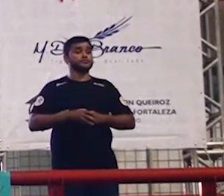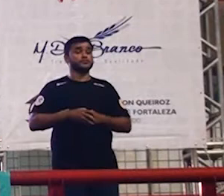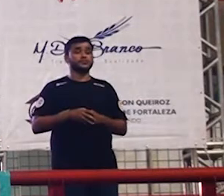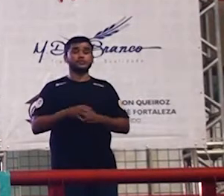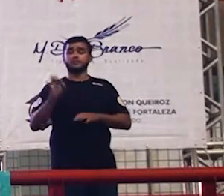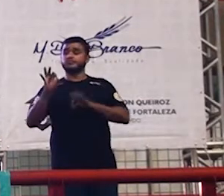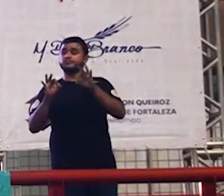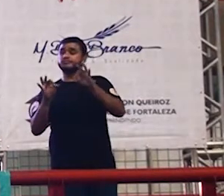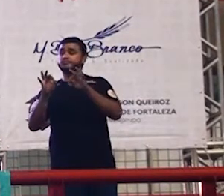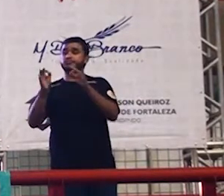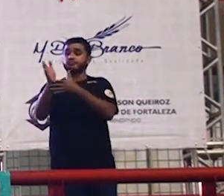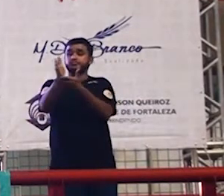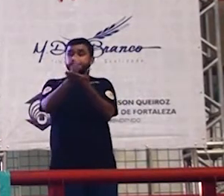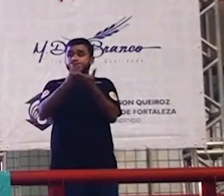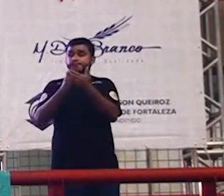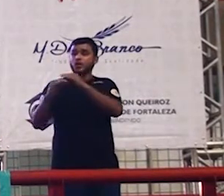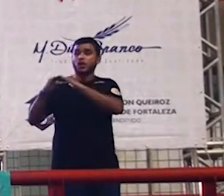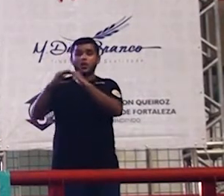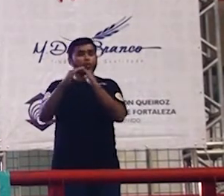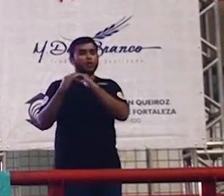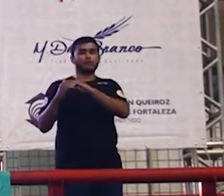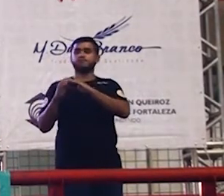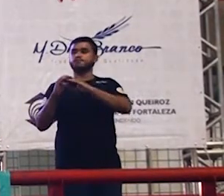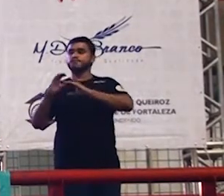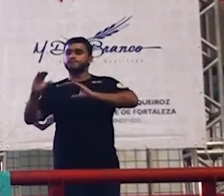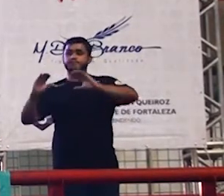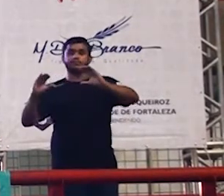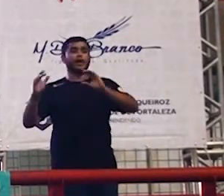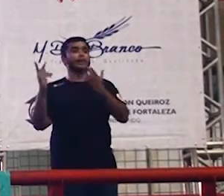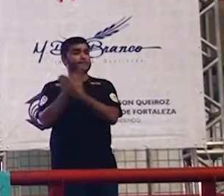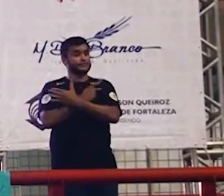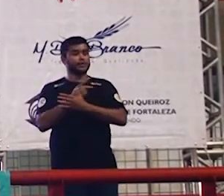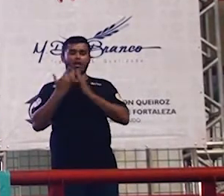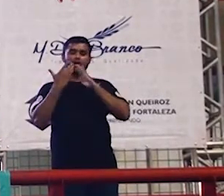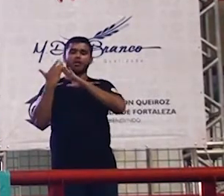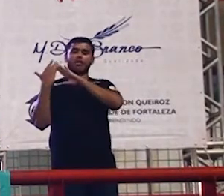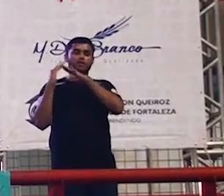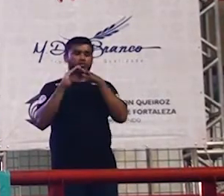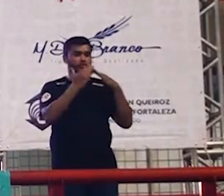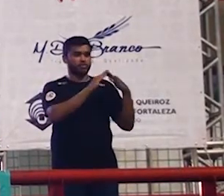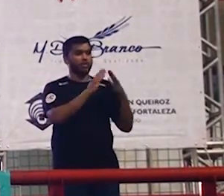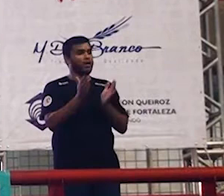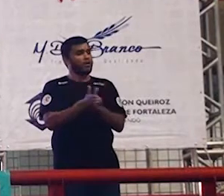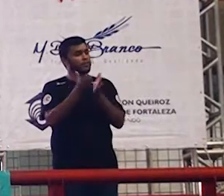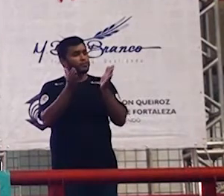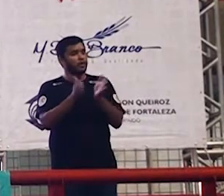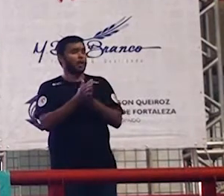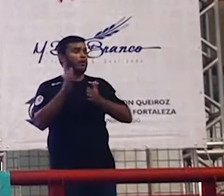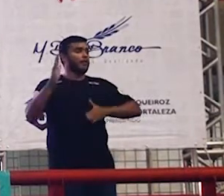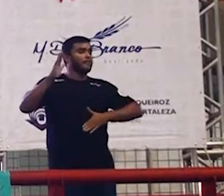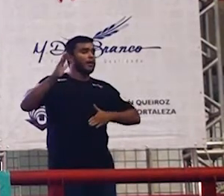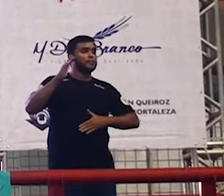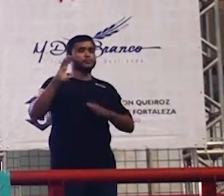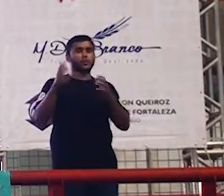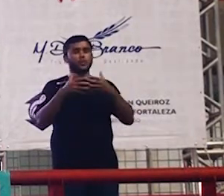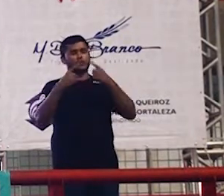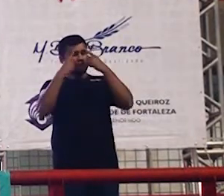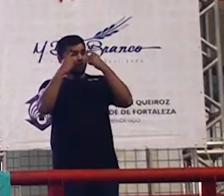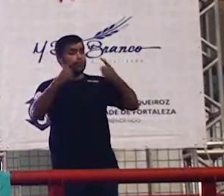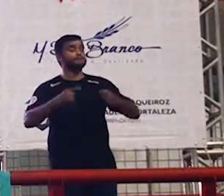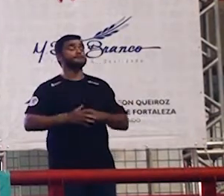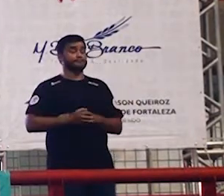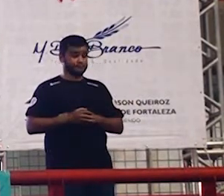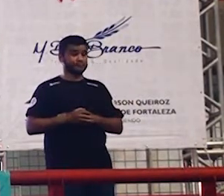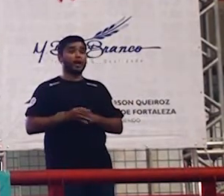sem distribuir riqueza, gerando marginalização. Então ele não está elogiando Montes Claros, ele